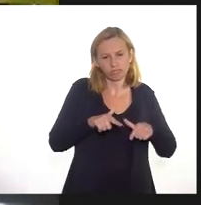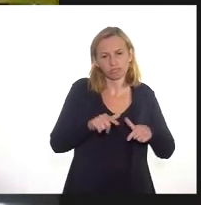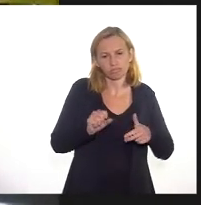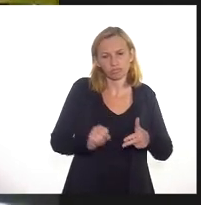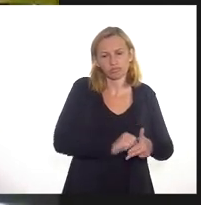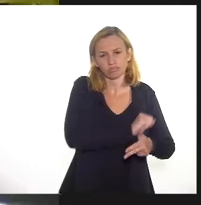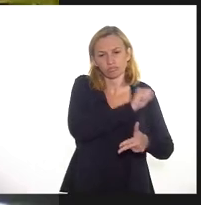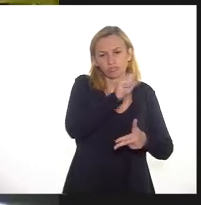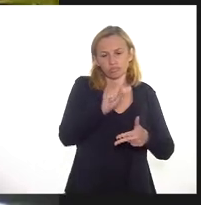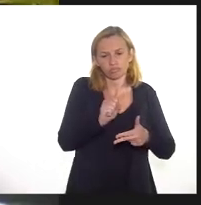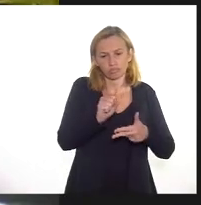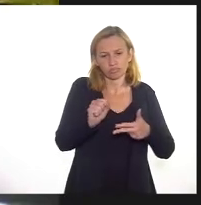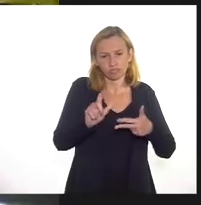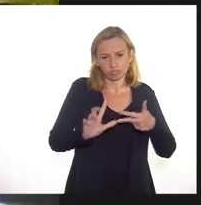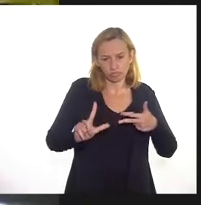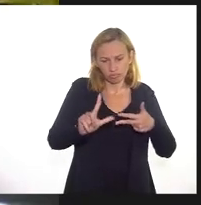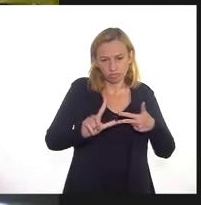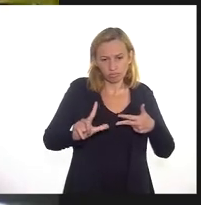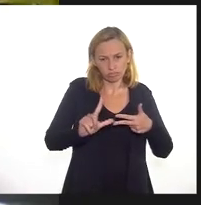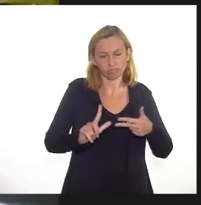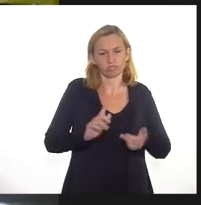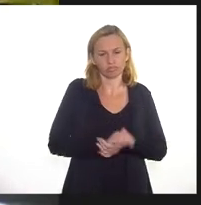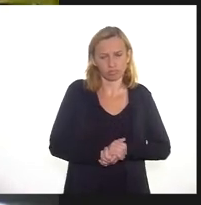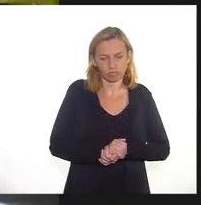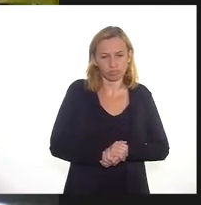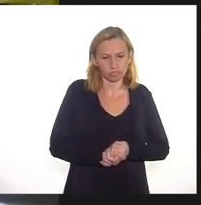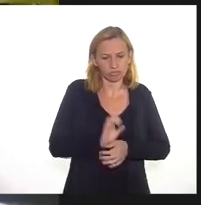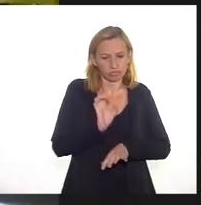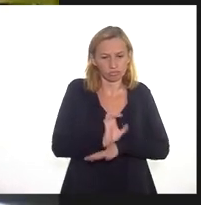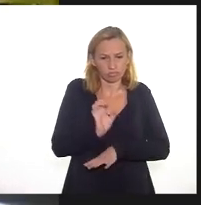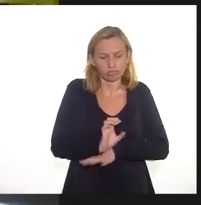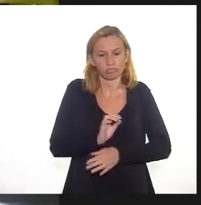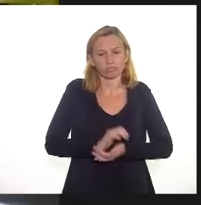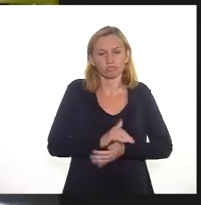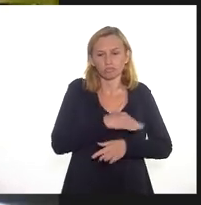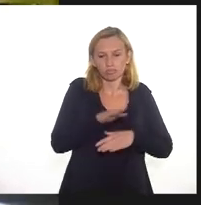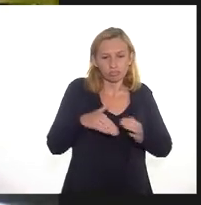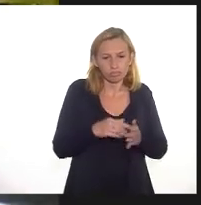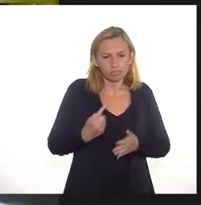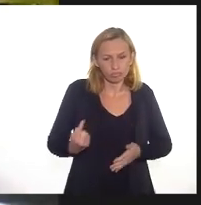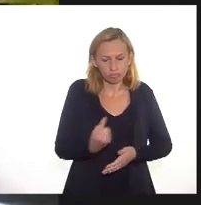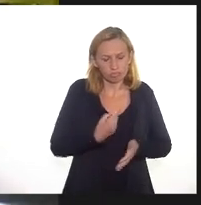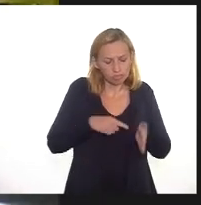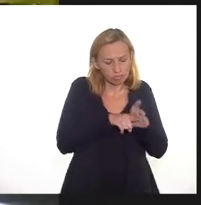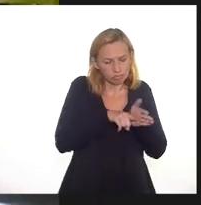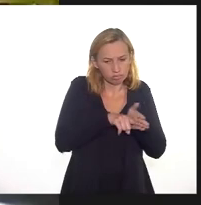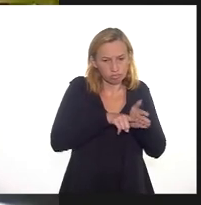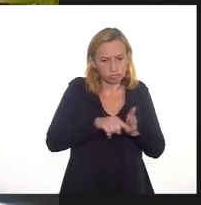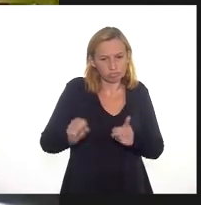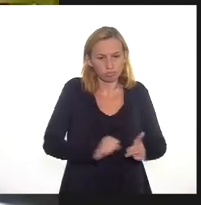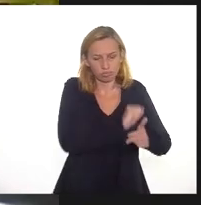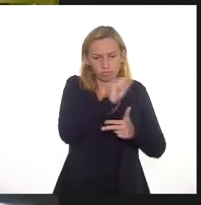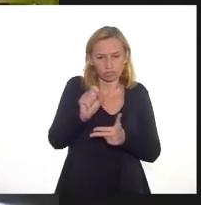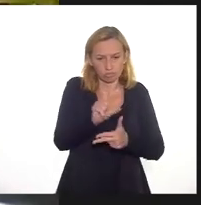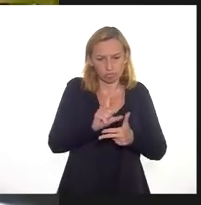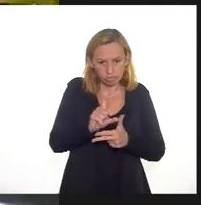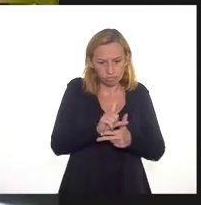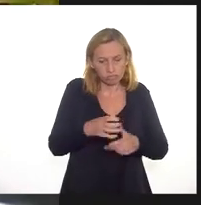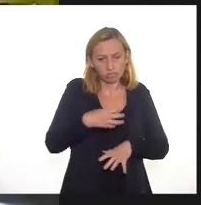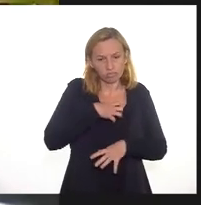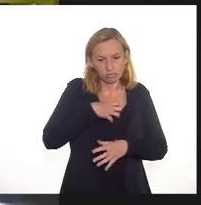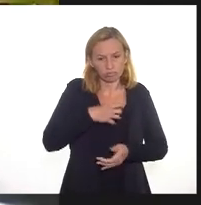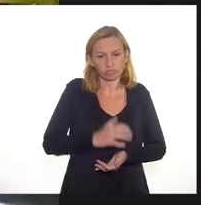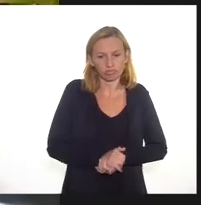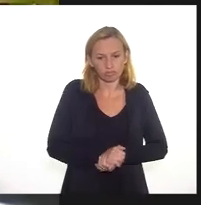Legislativo Estadual, a incumbência que nós temos todos de fiscalizar o Poder Executivo. Então, nesse